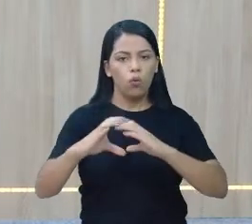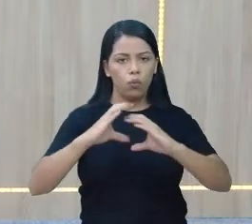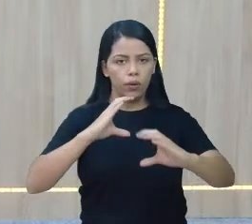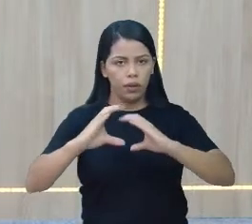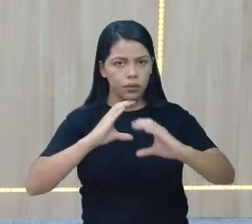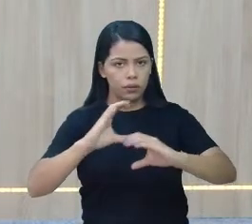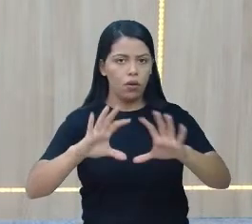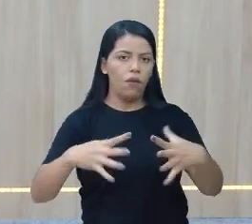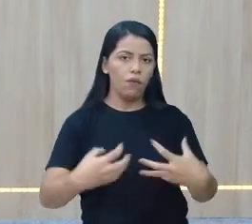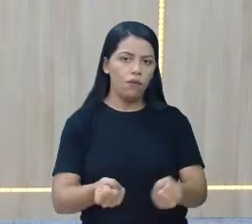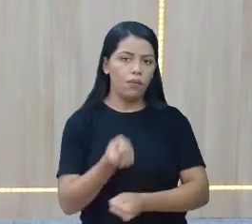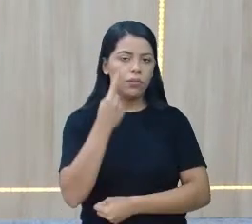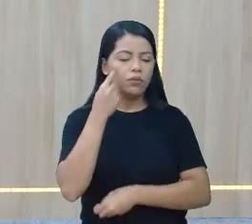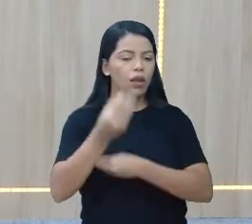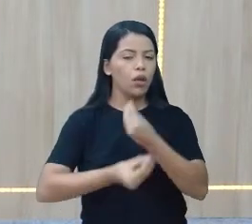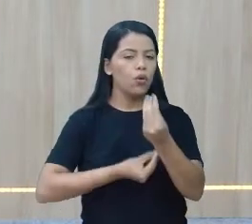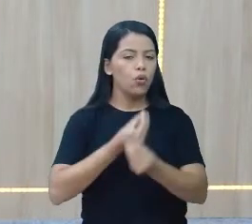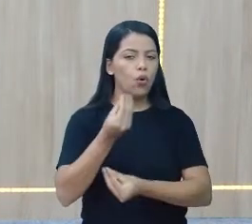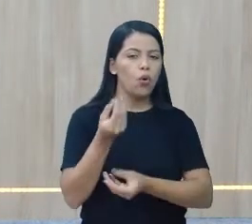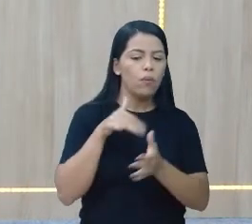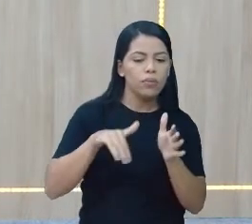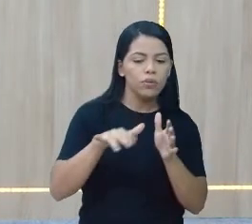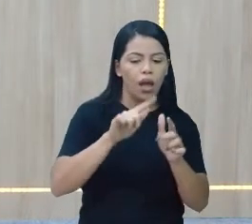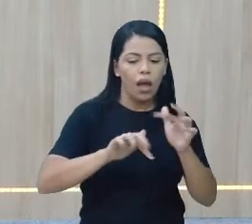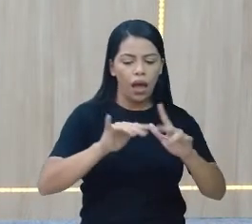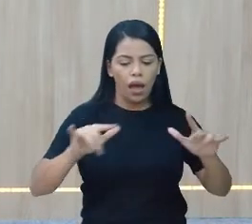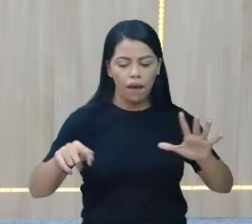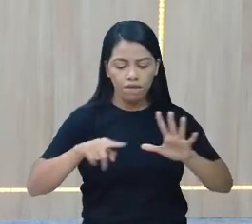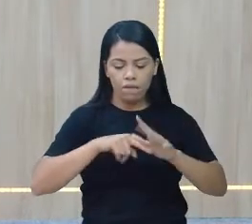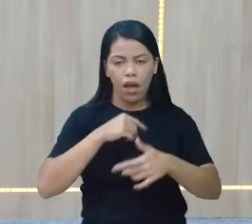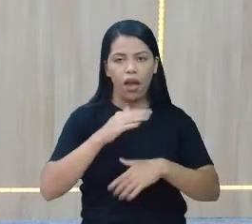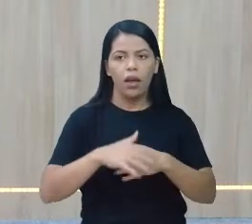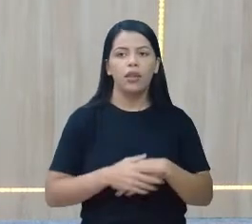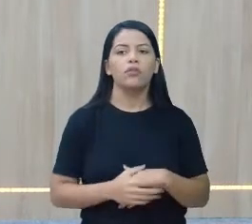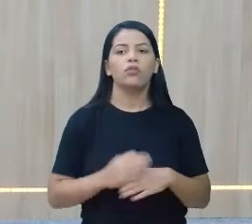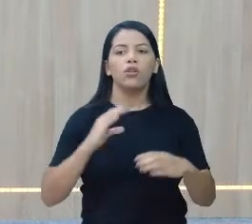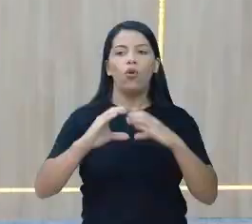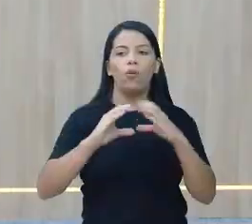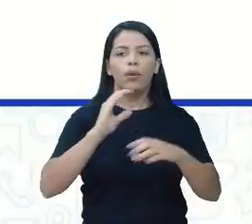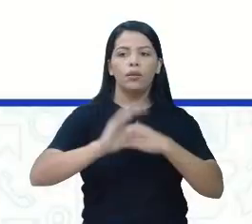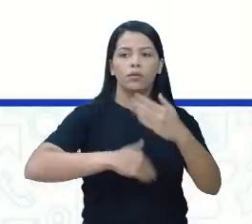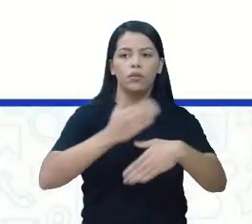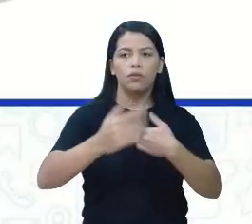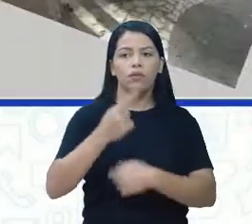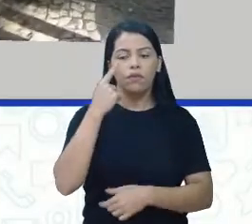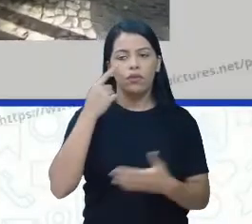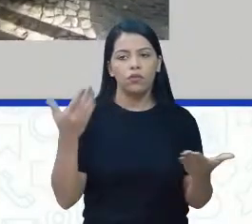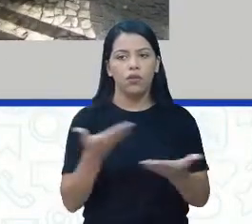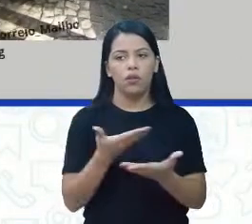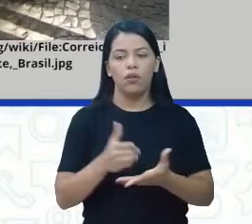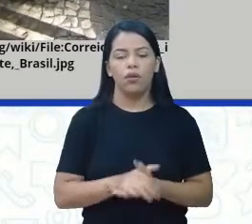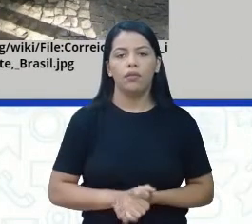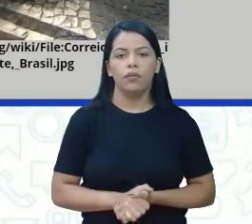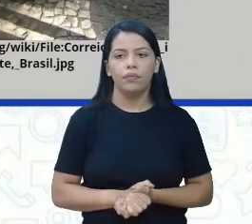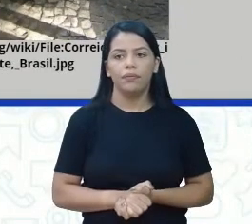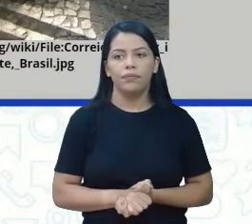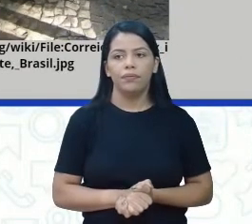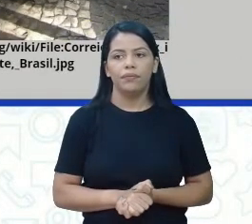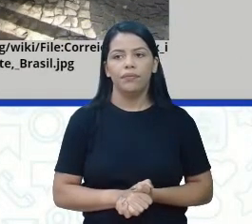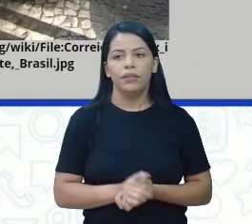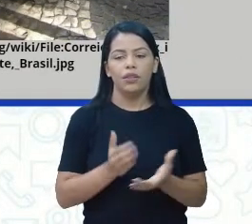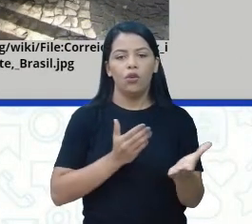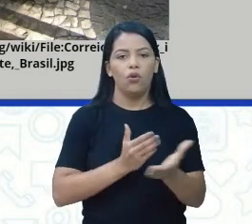comunicação. Vamos ver como os meios de comunicação evoluíram, professor? Vamos lá? Olha só, começando por quê, ó? Eita,